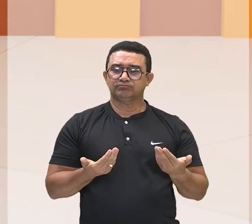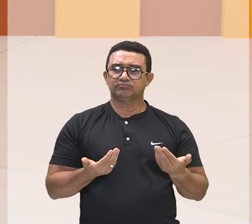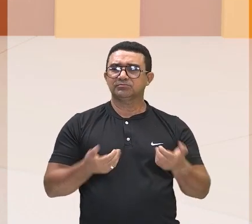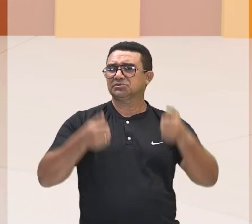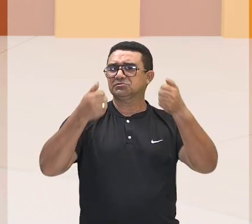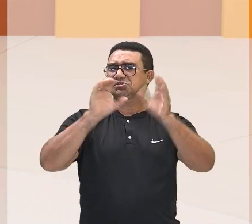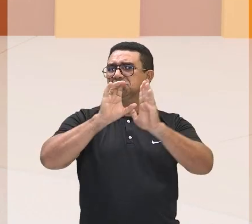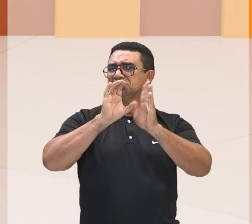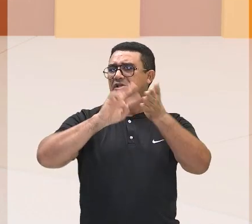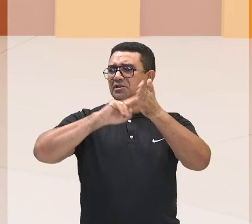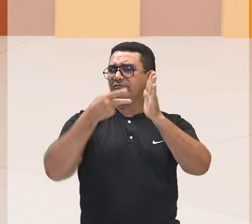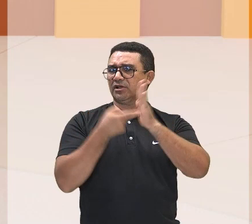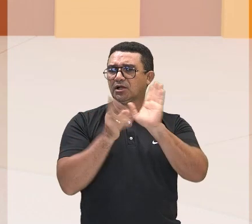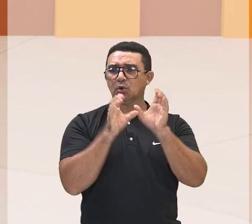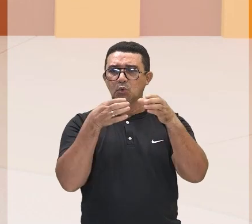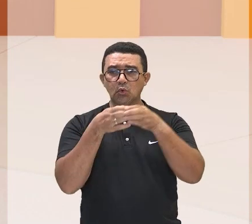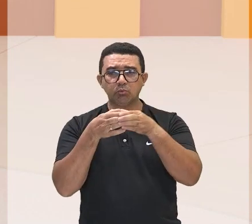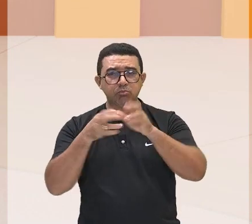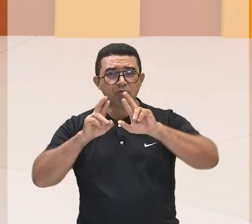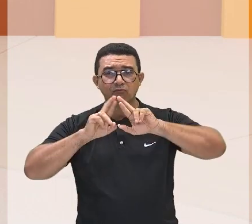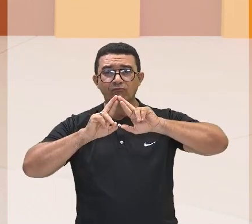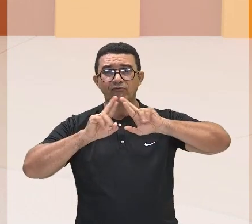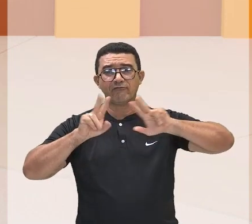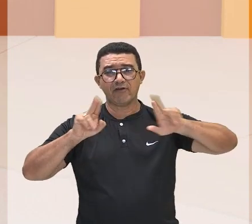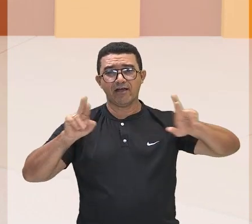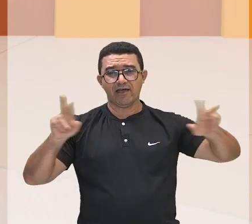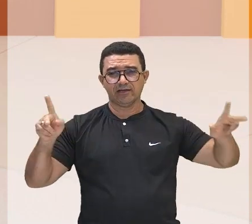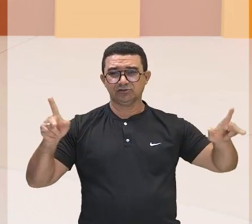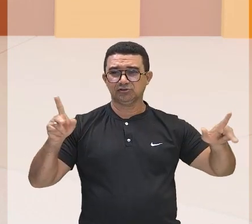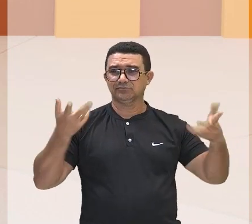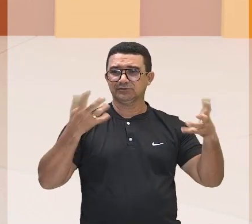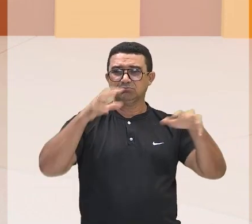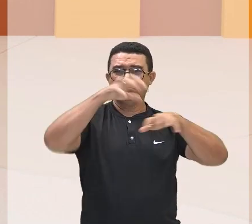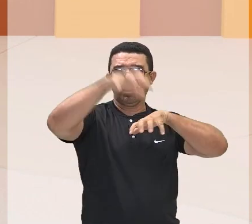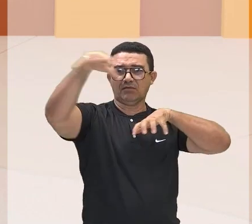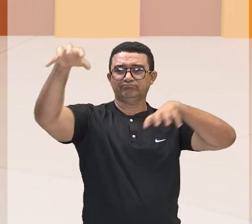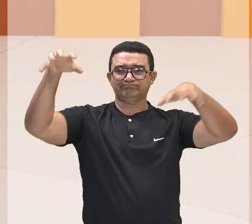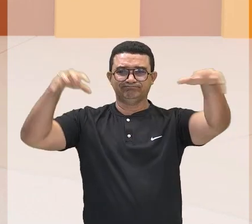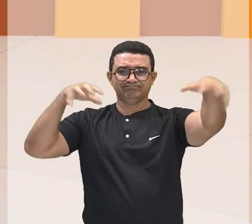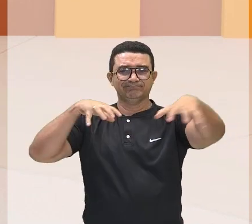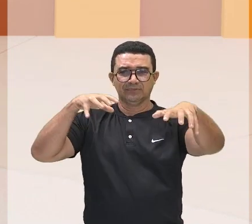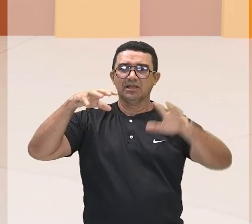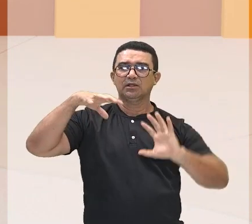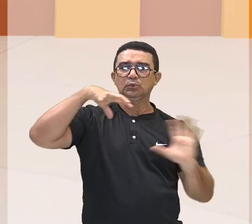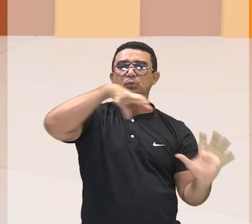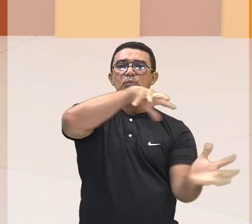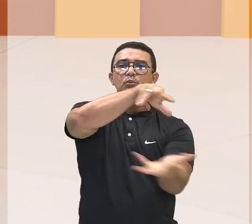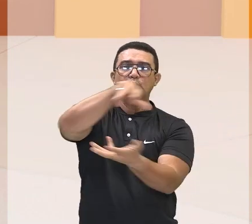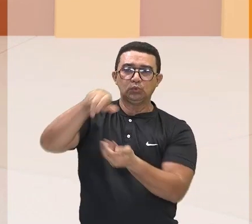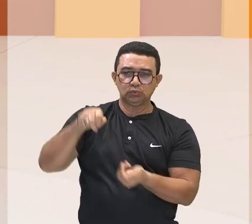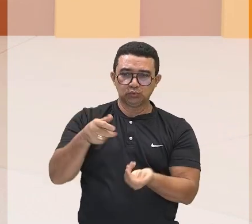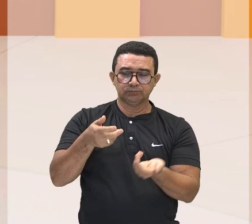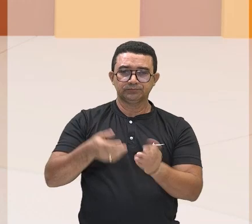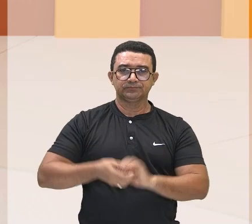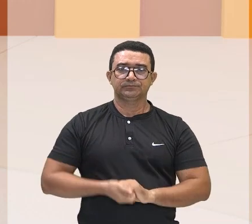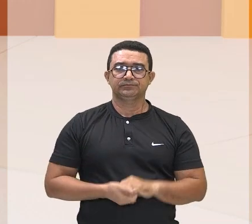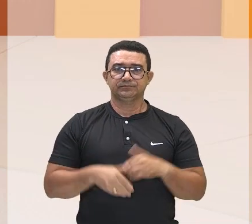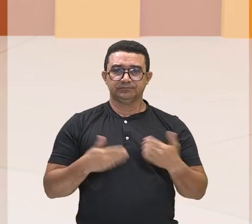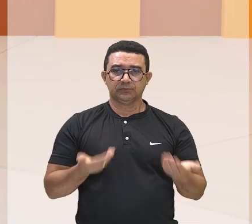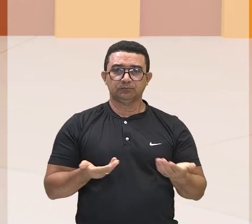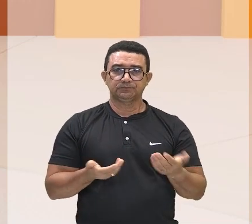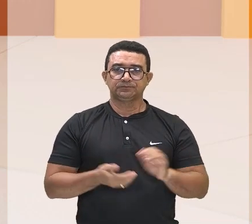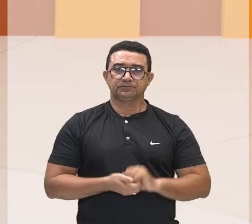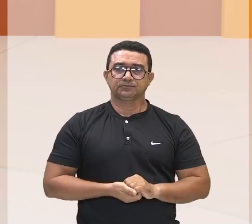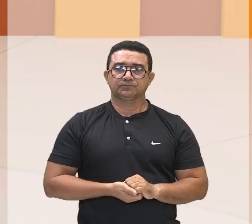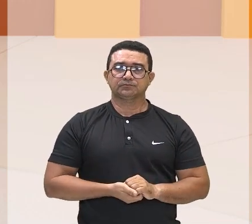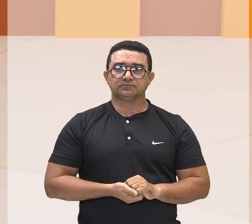vários grupos étnicos que vão estar espalhados ao redor do planeta, tá? Agora, isso tudo vai estar